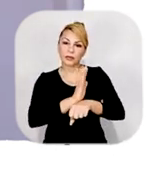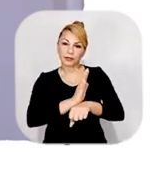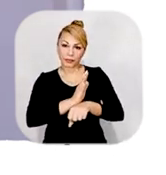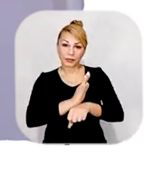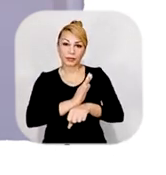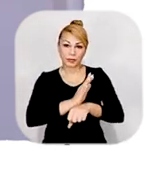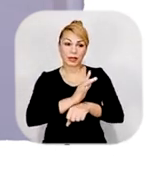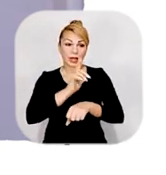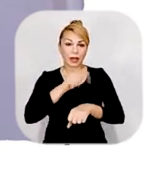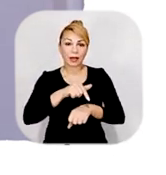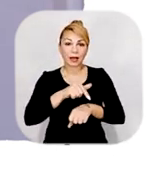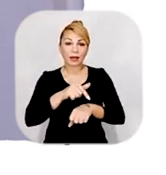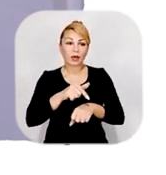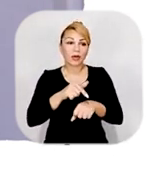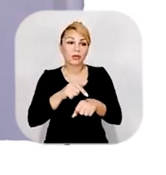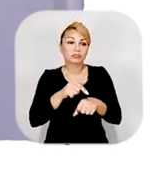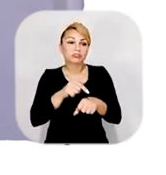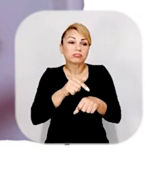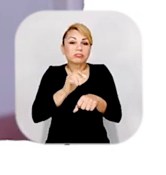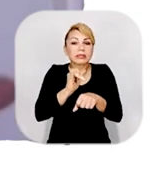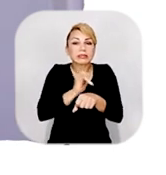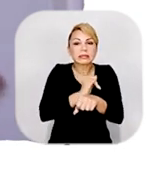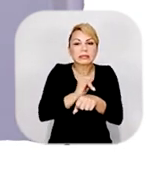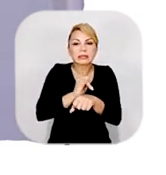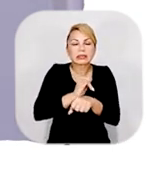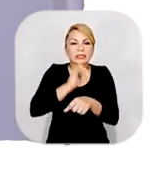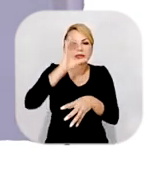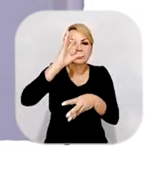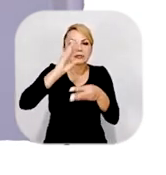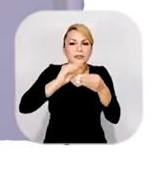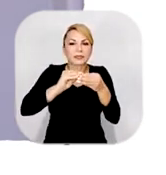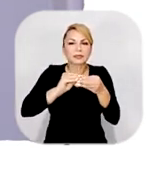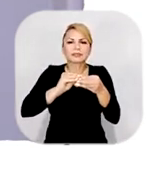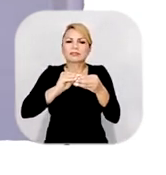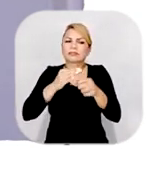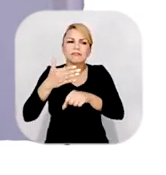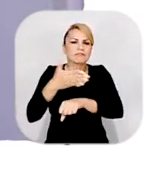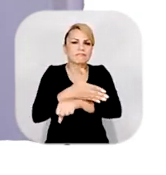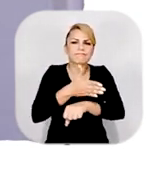de simplificar, ou mesmo de ter um acesso mais aberto e mais